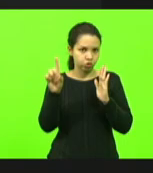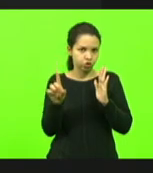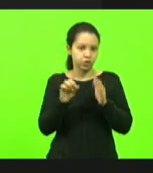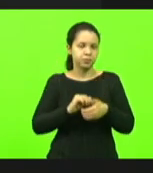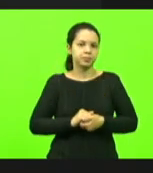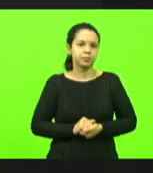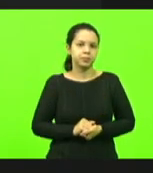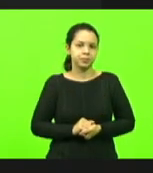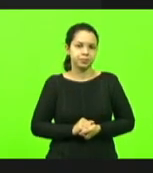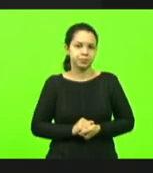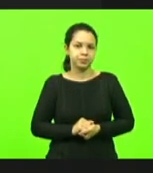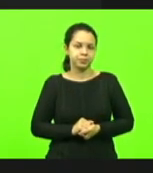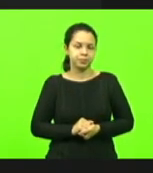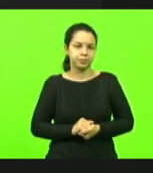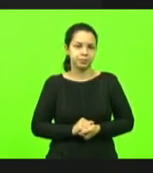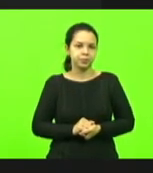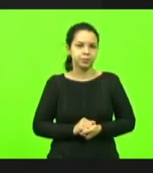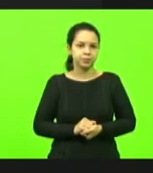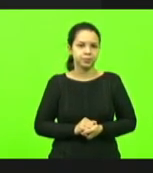momento.